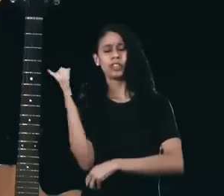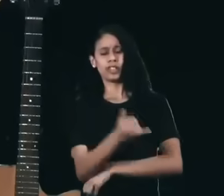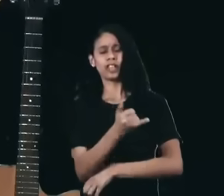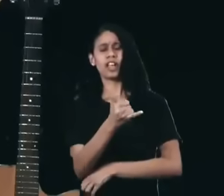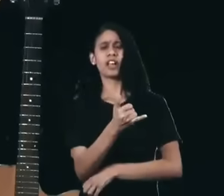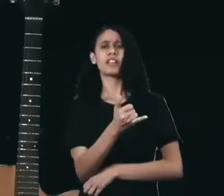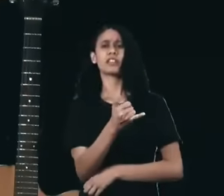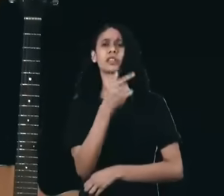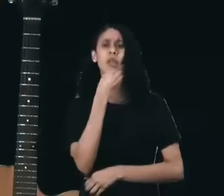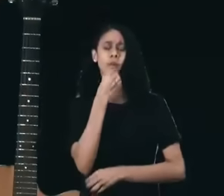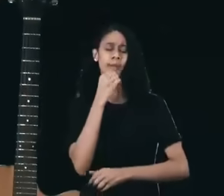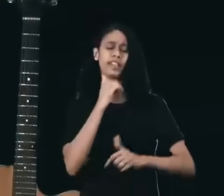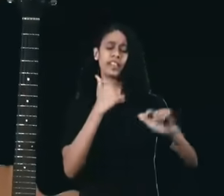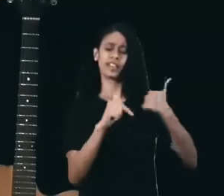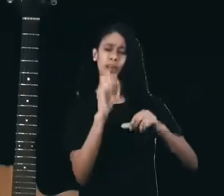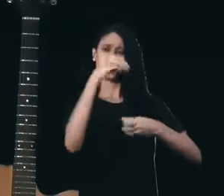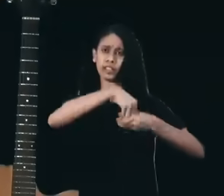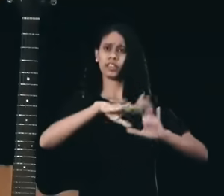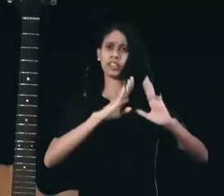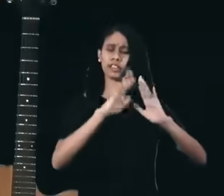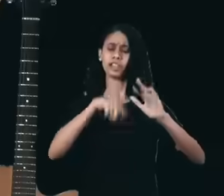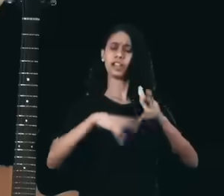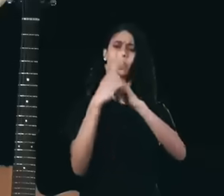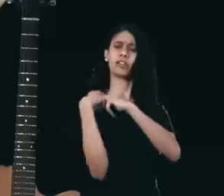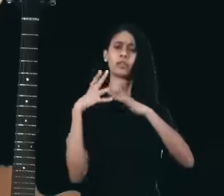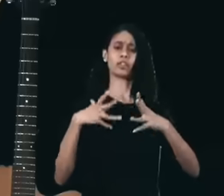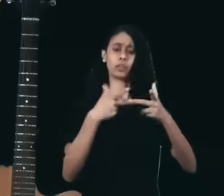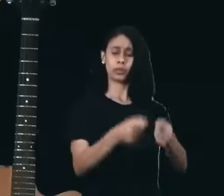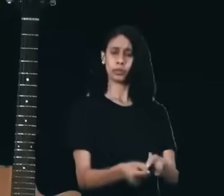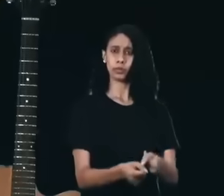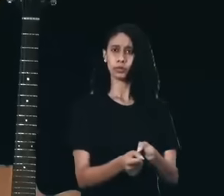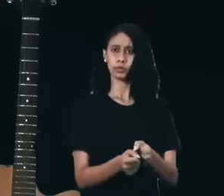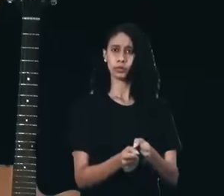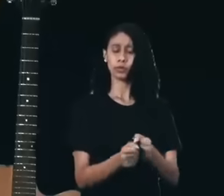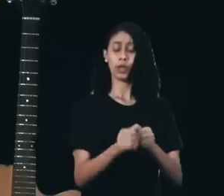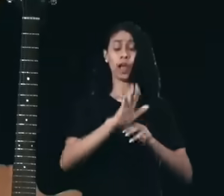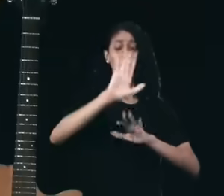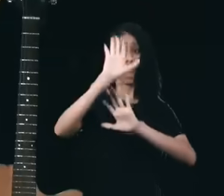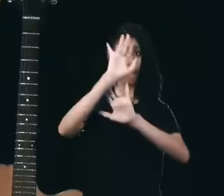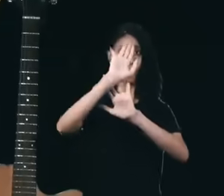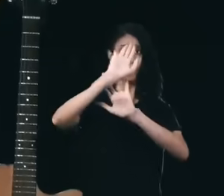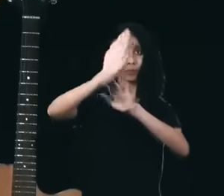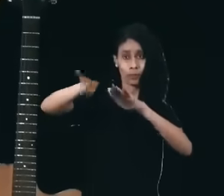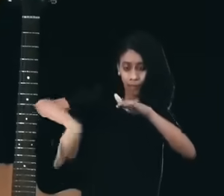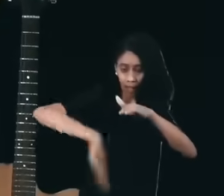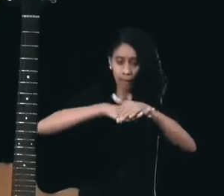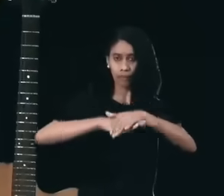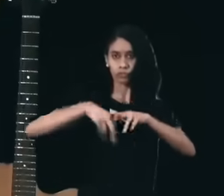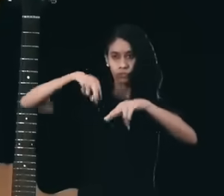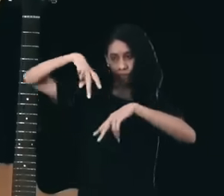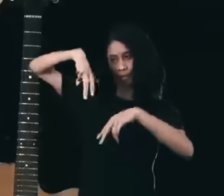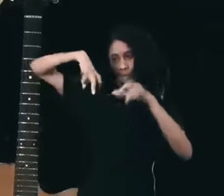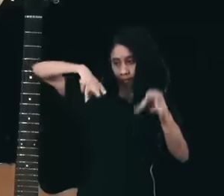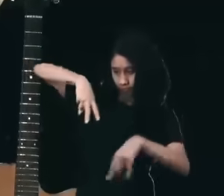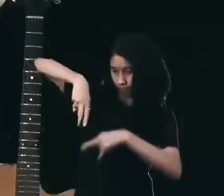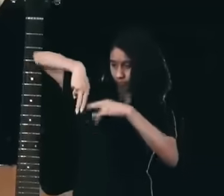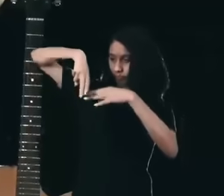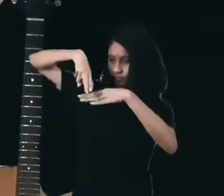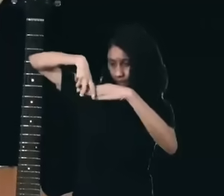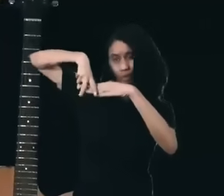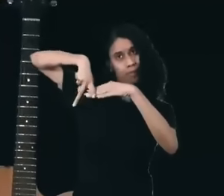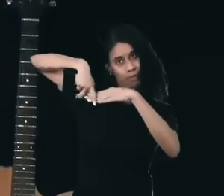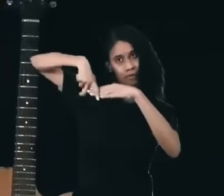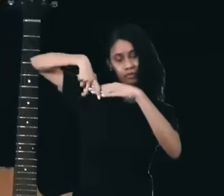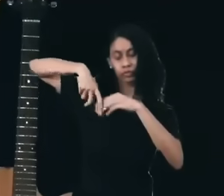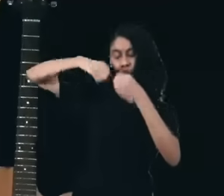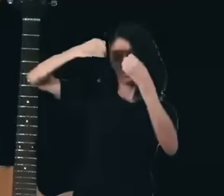de sua casa, que era o responsável por tudo que tinha: põe a mão debaixo da minha coxa e jure pelo Senhor, o Deus dos